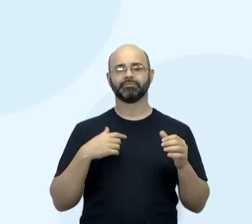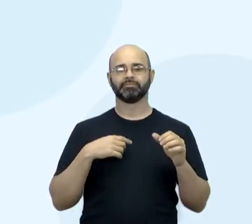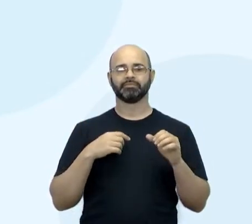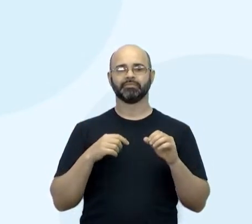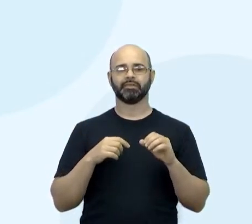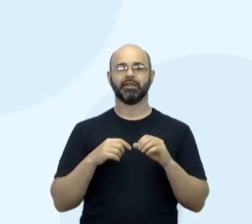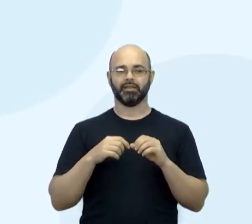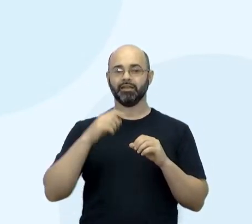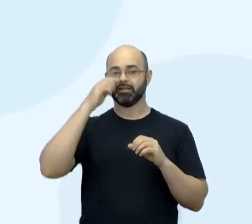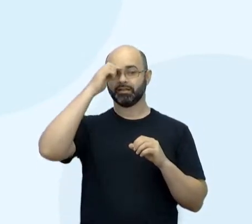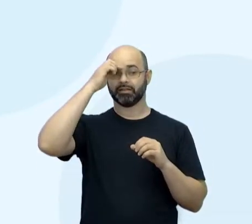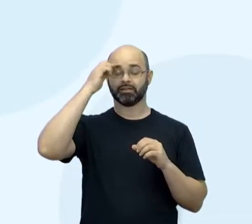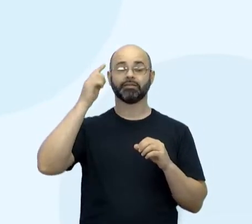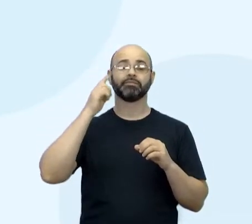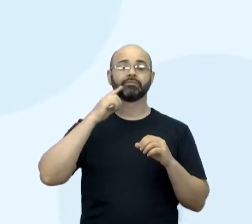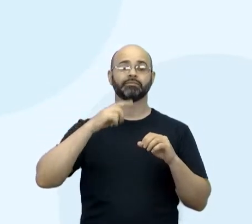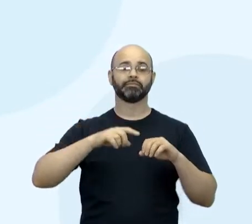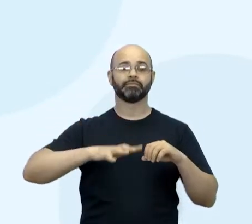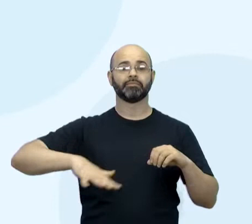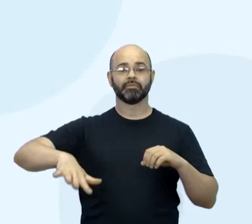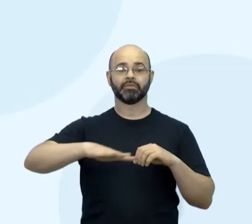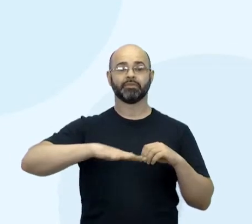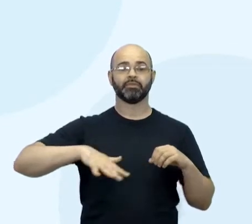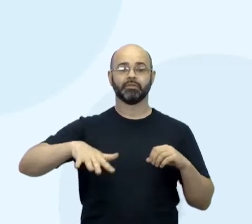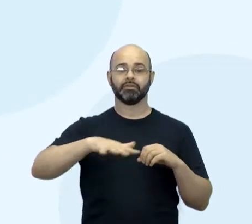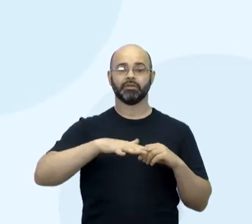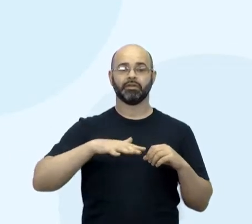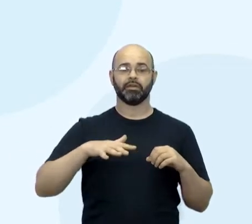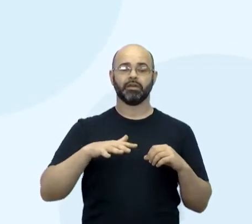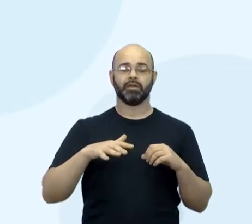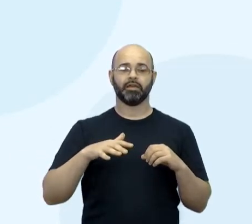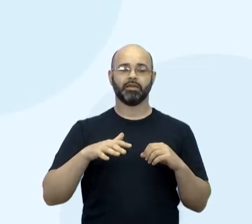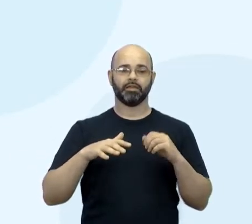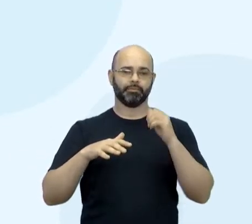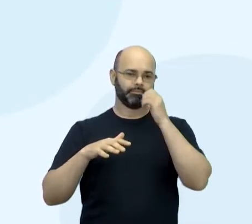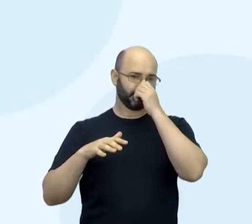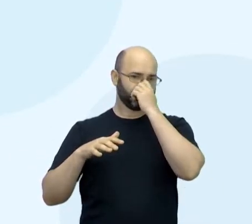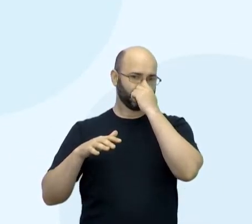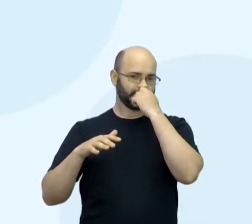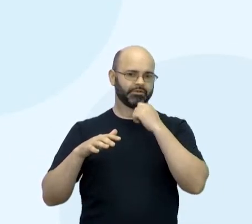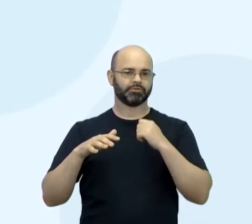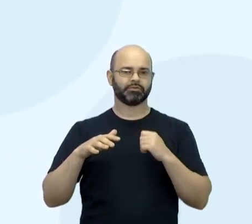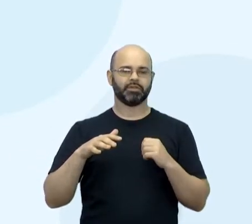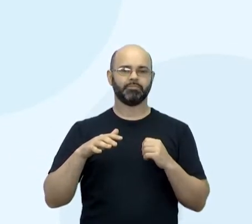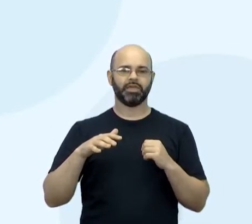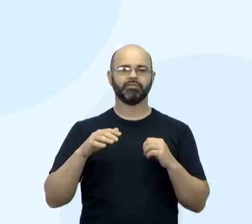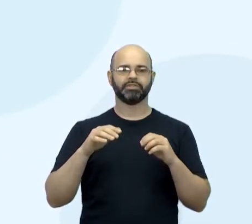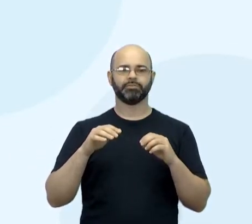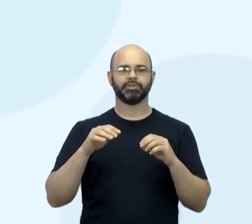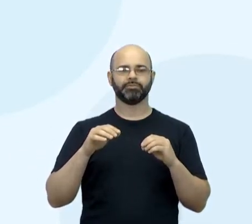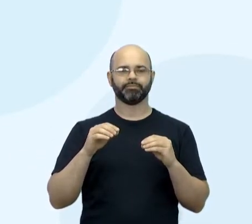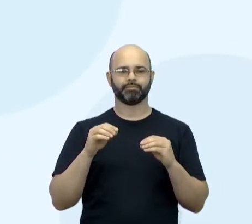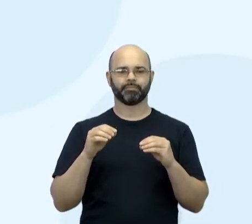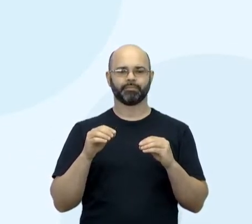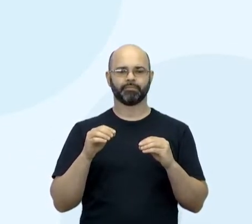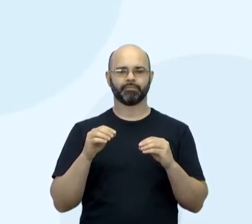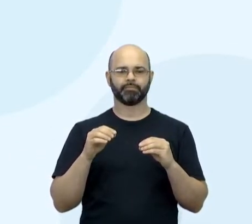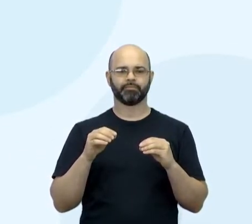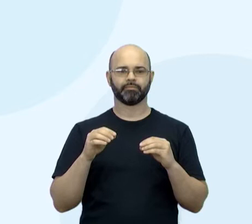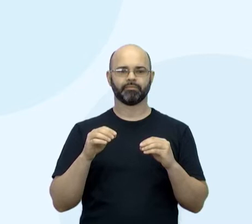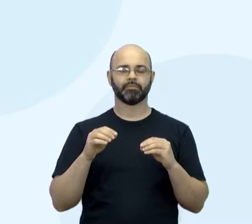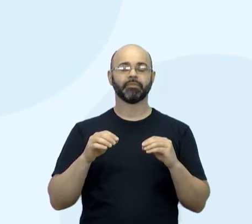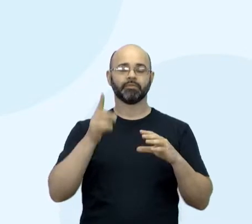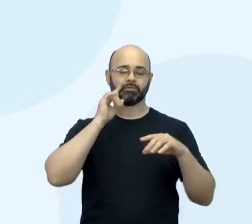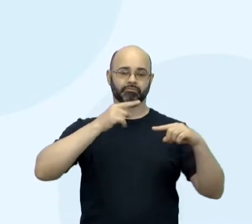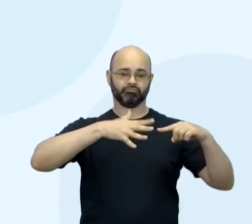onda também para o campo elétrico, né? Para a parte do campo elétrico da onda. Também aí você vê aí essa interação. Uma equação